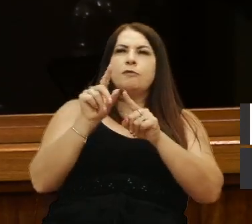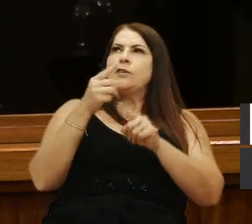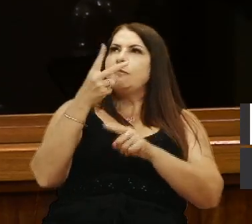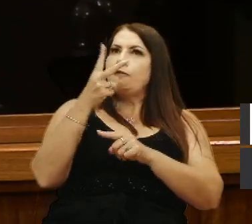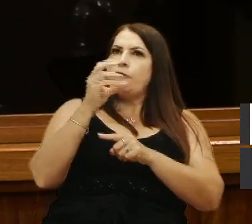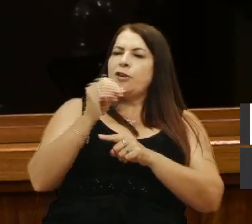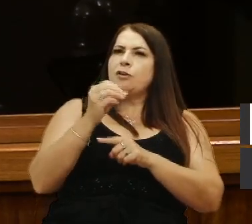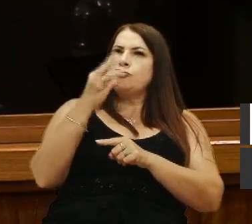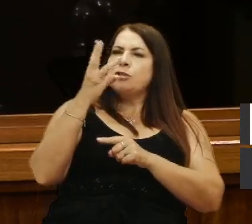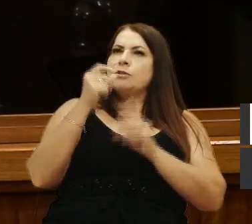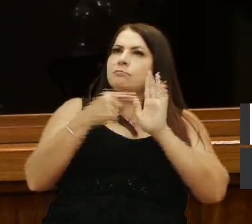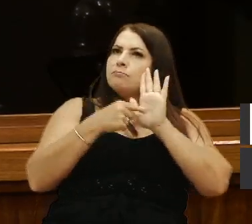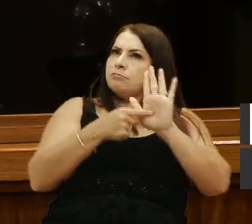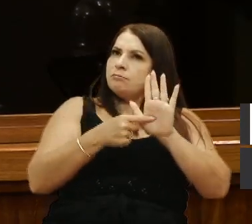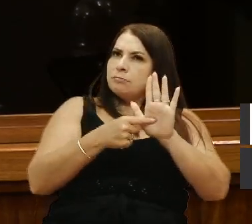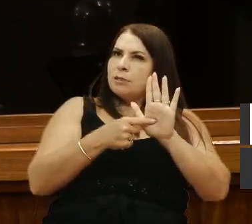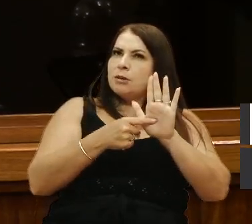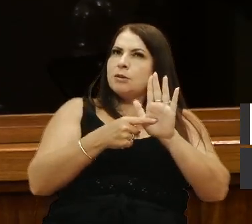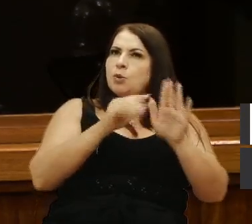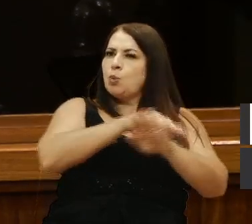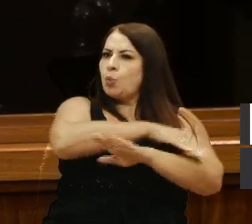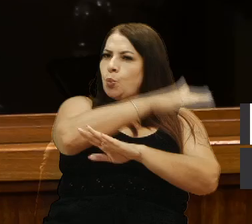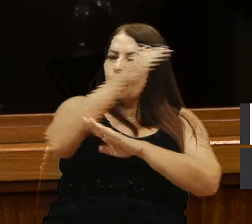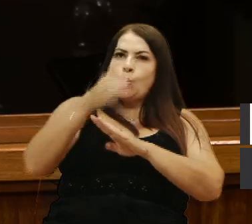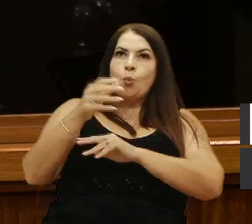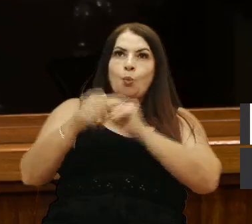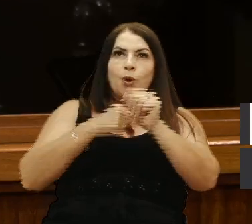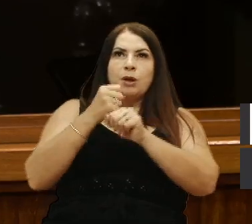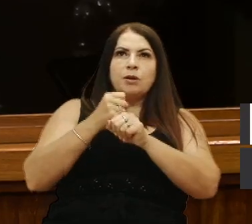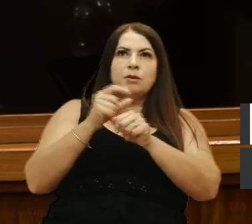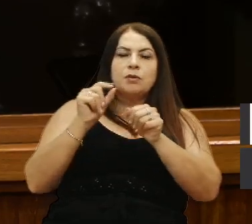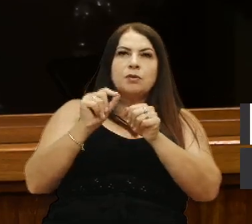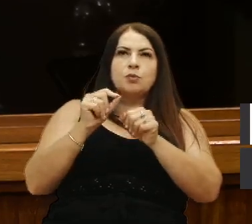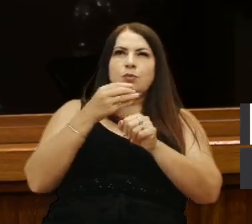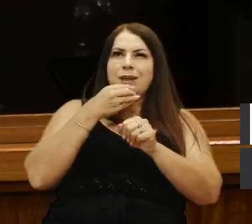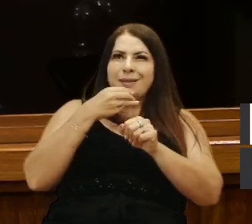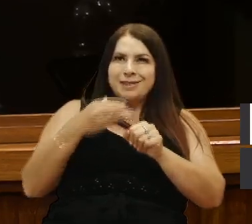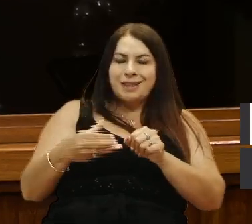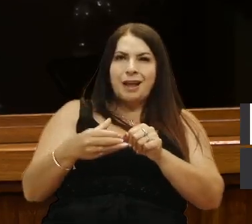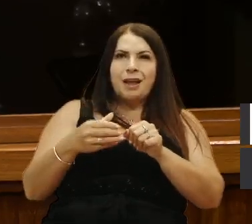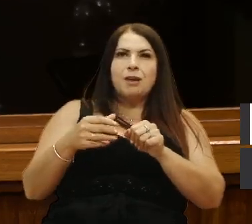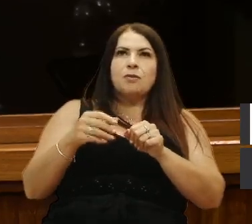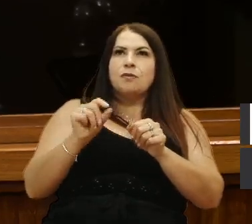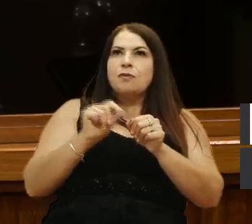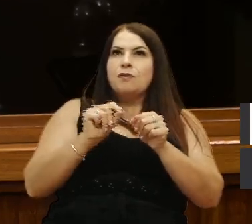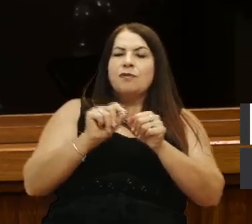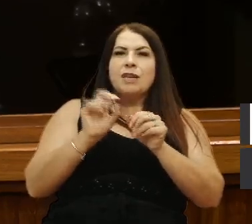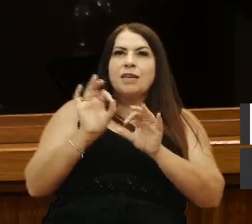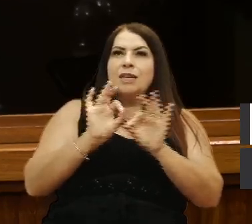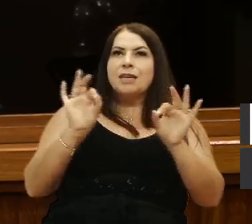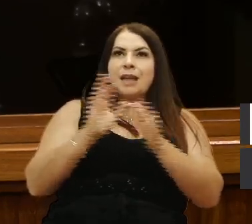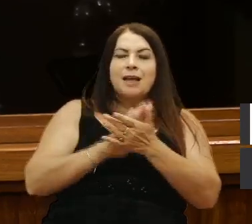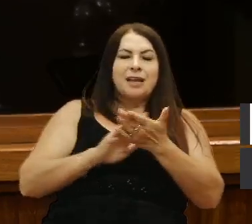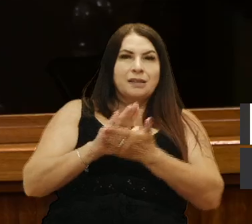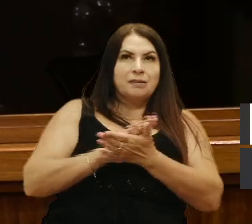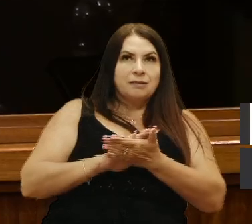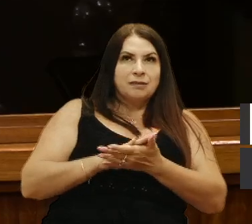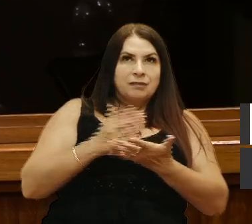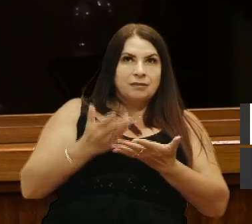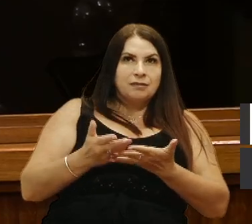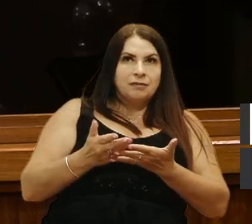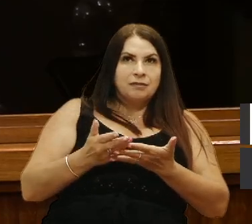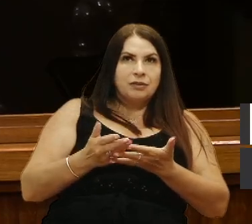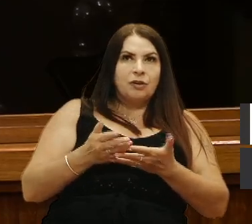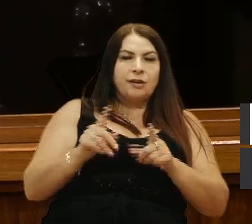30 apresentações durante o ano passado, no Natal, nesse período, não foi feito nada. Não